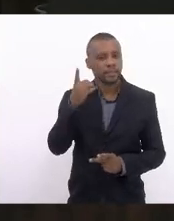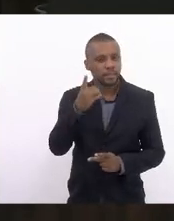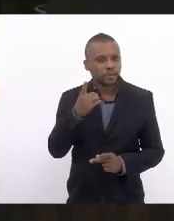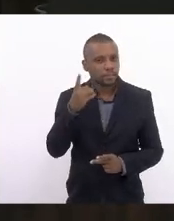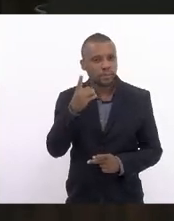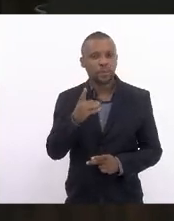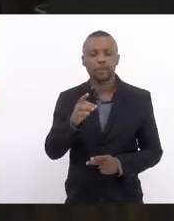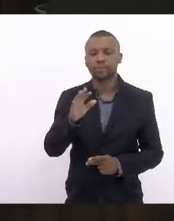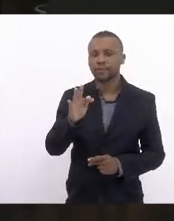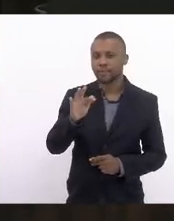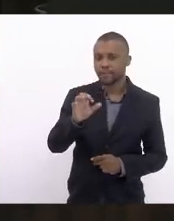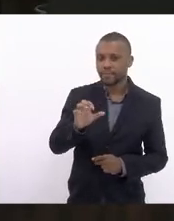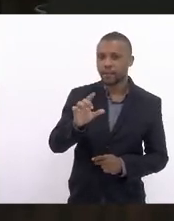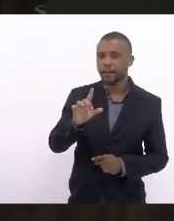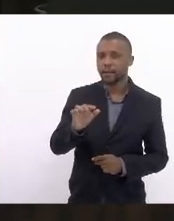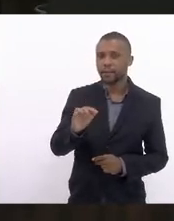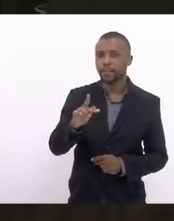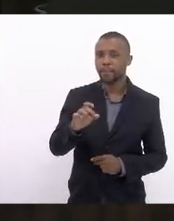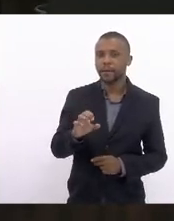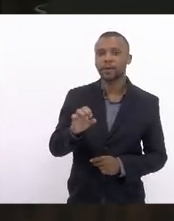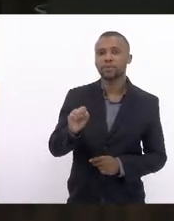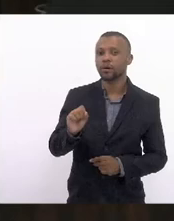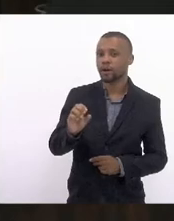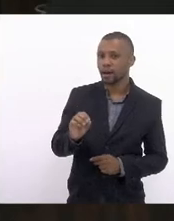deputado Felipe Soares,